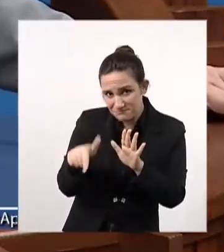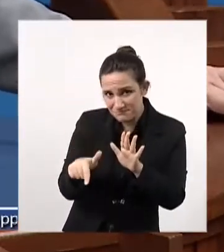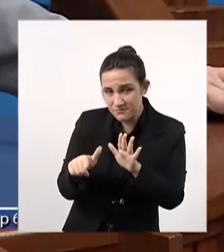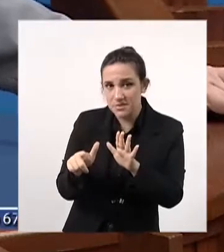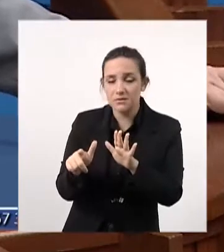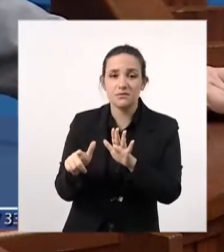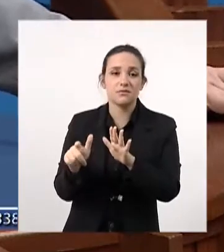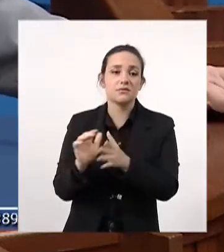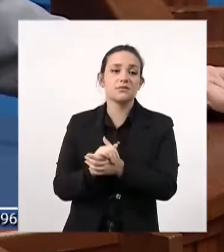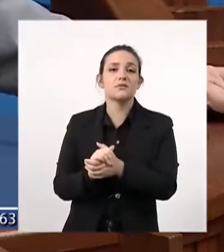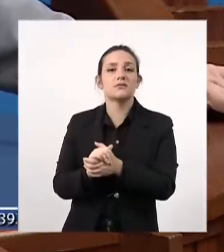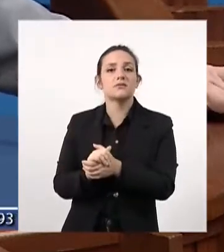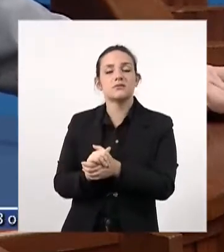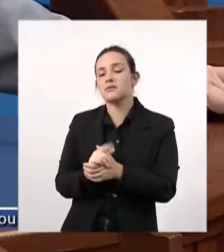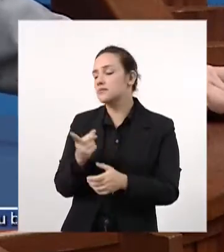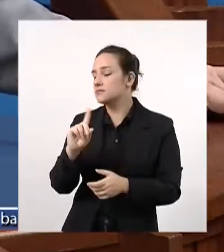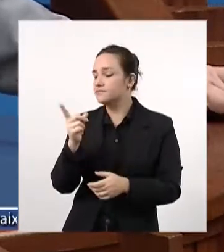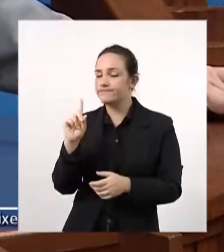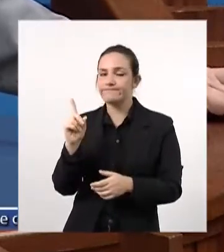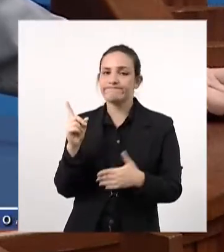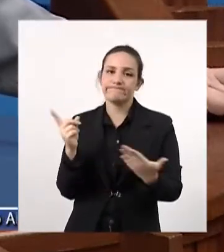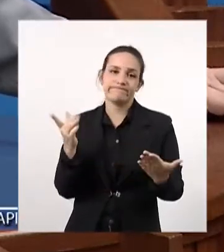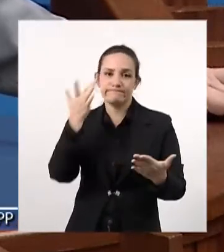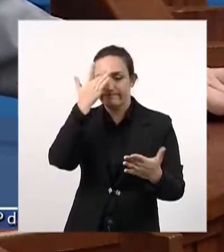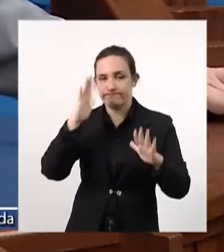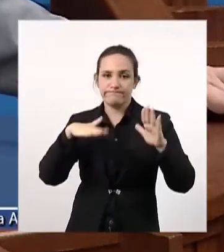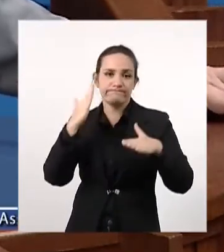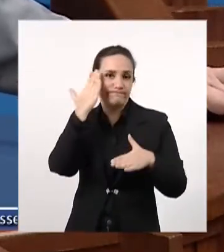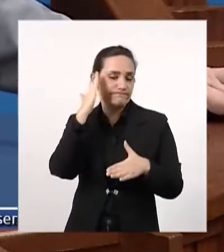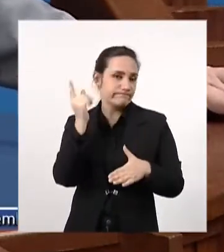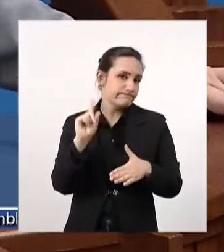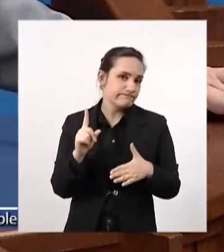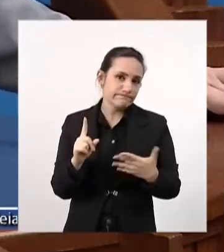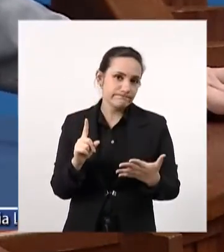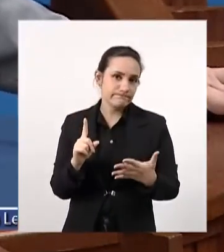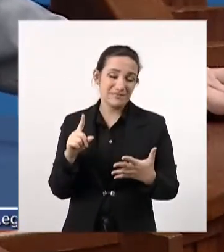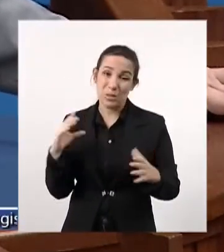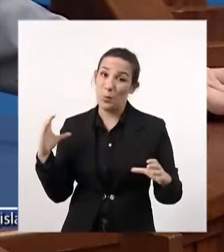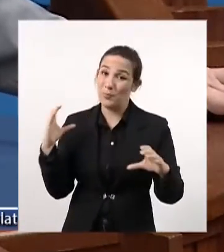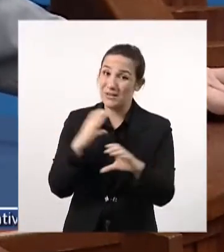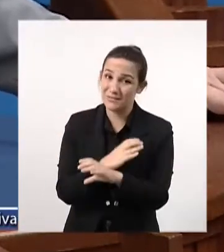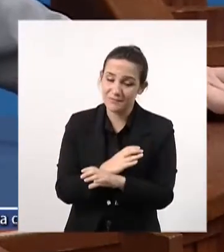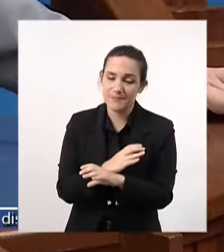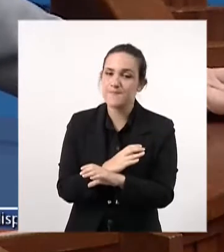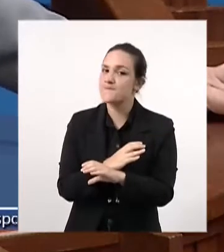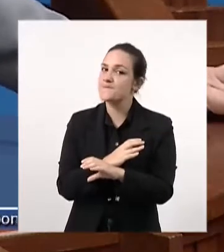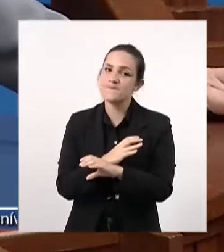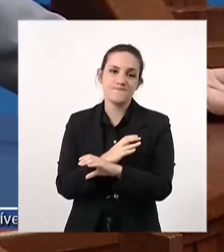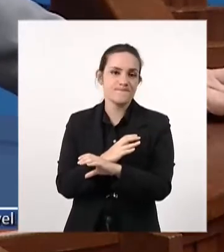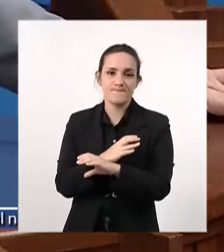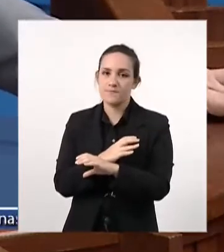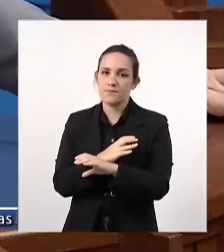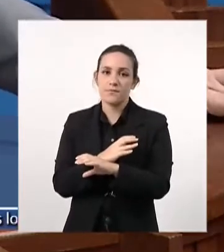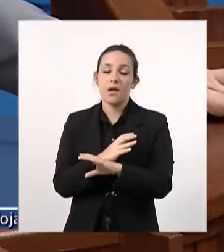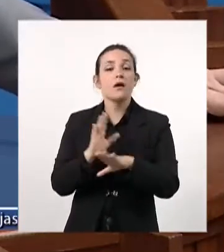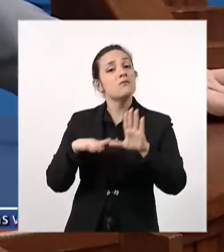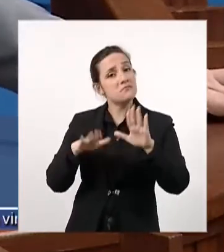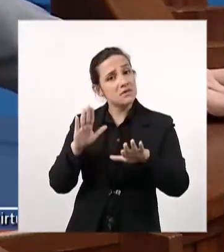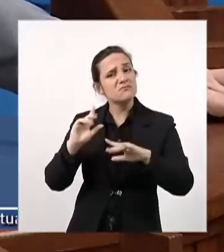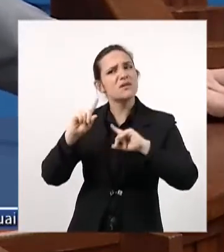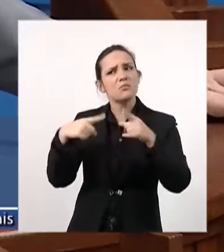que elas são apresentadas, elas são compreendidas na sua inteireza. Mesmo que depois